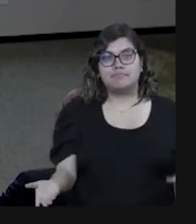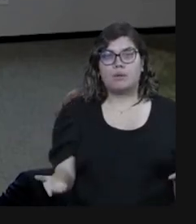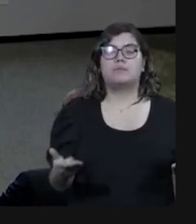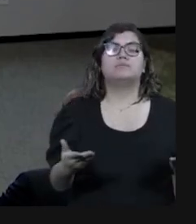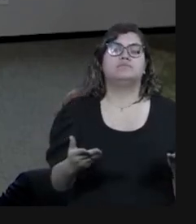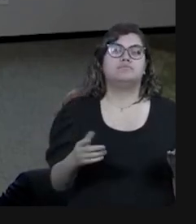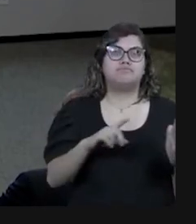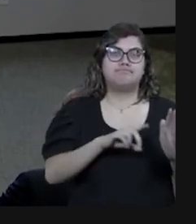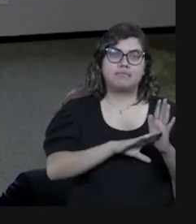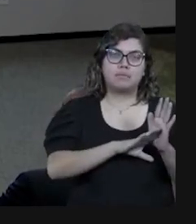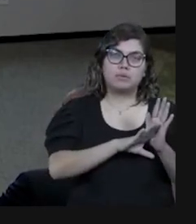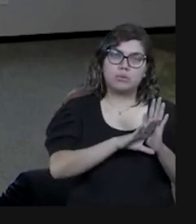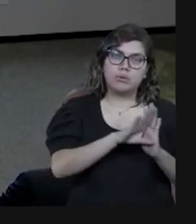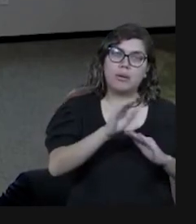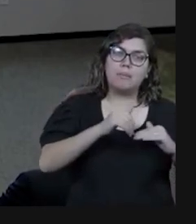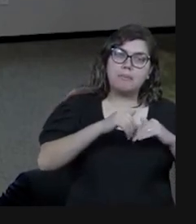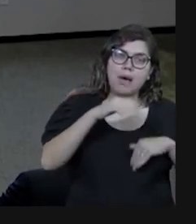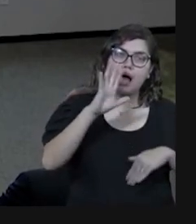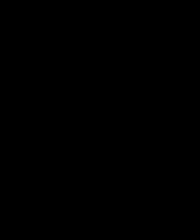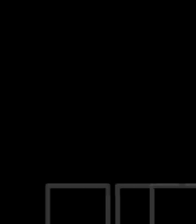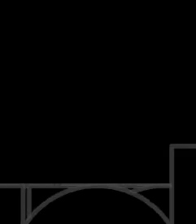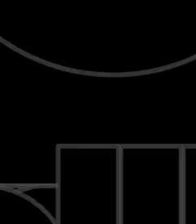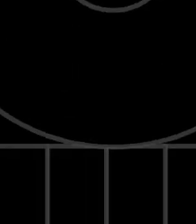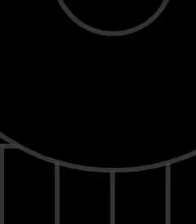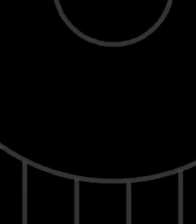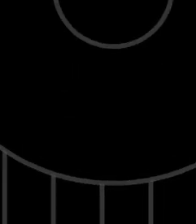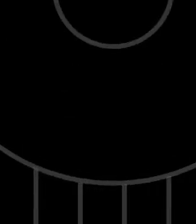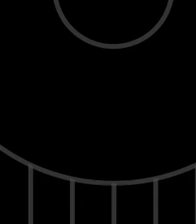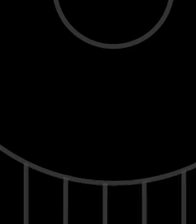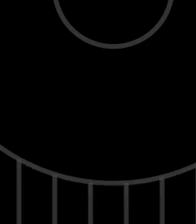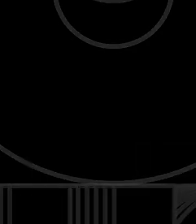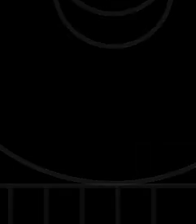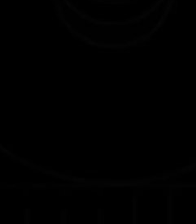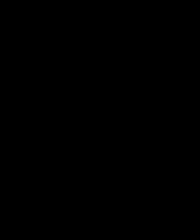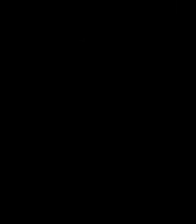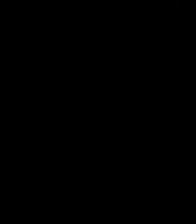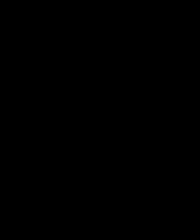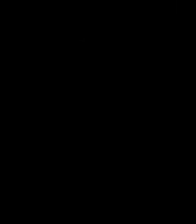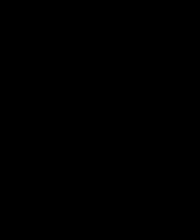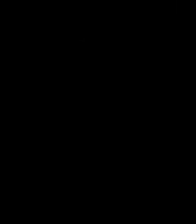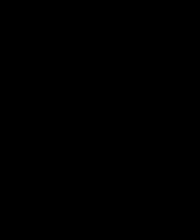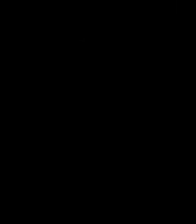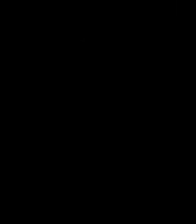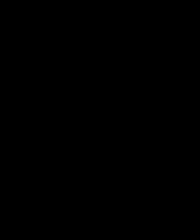mais partidos agora deixem de existir. Qual?